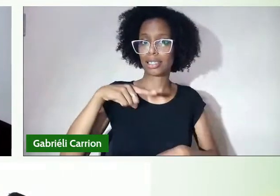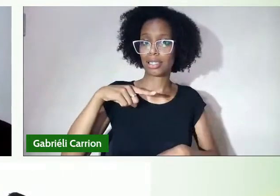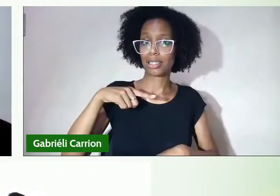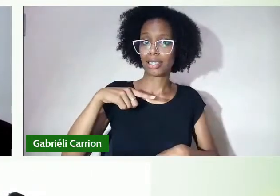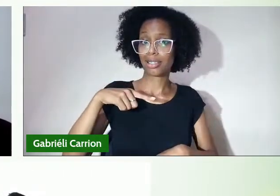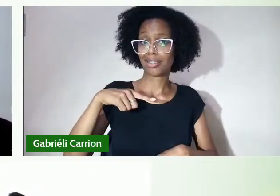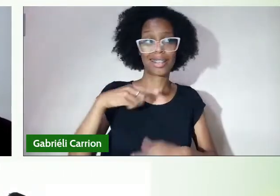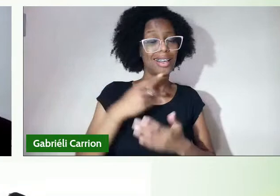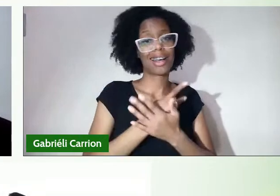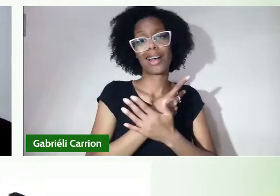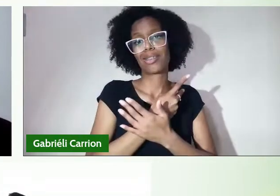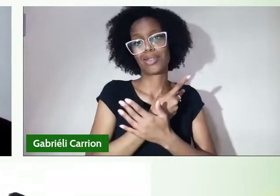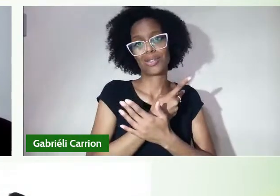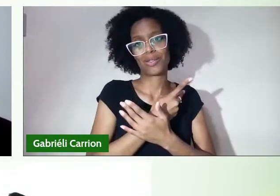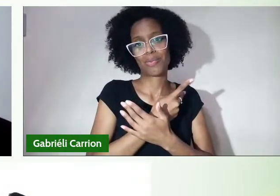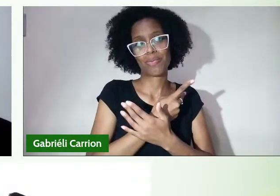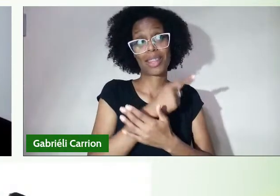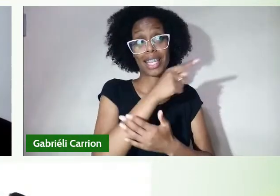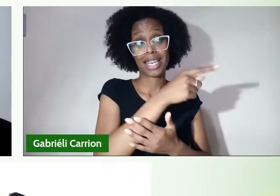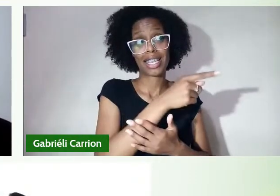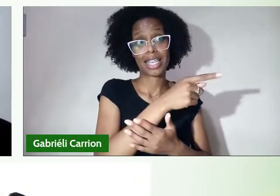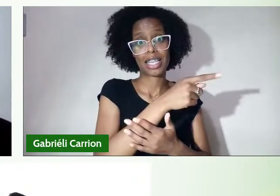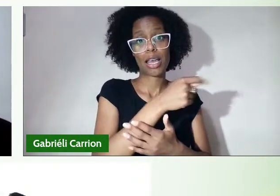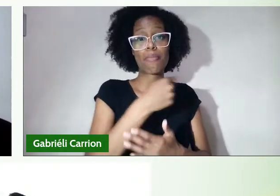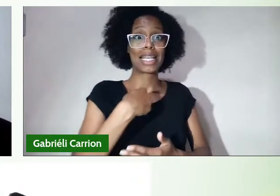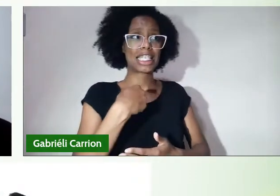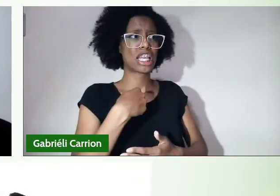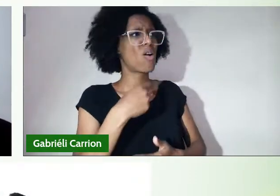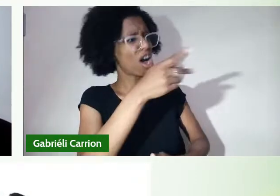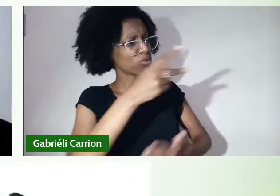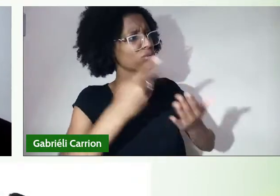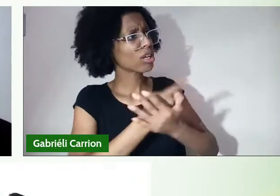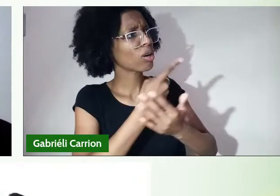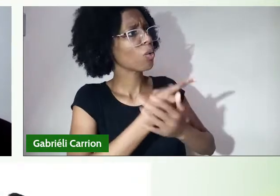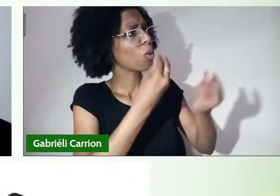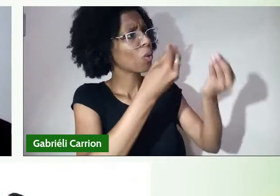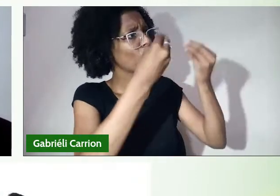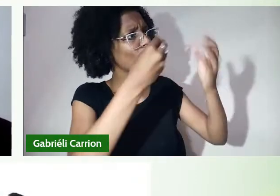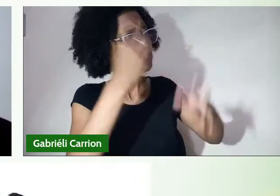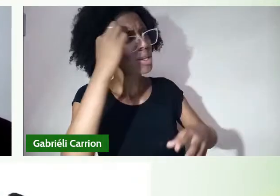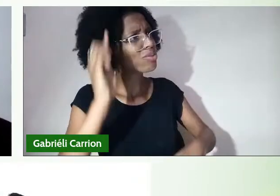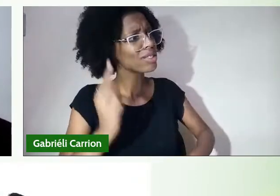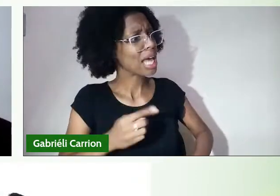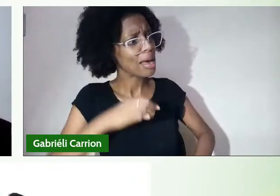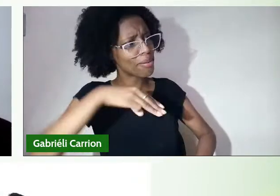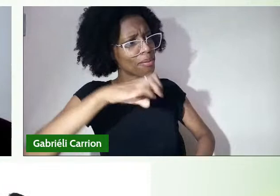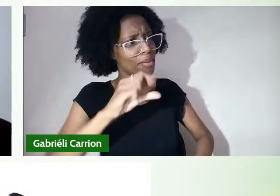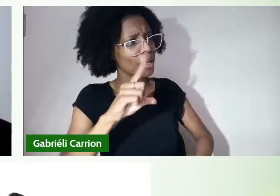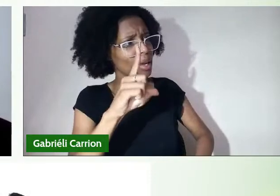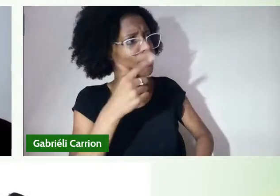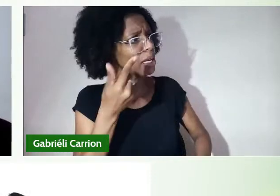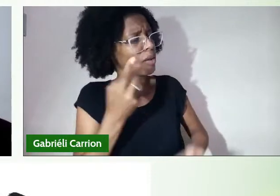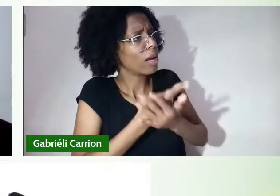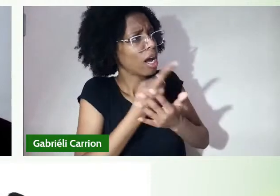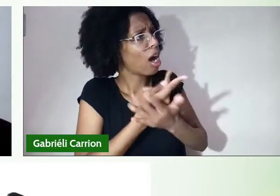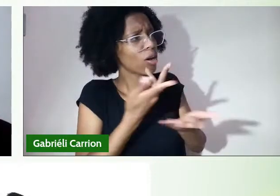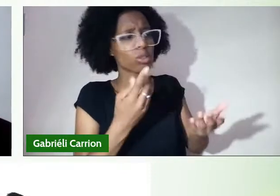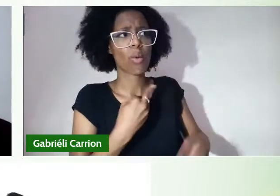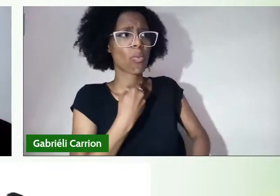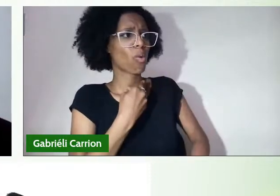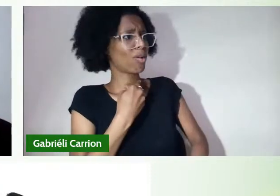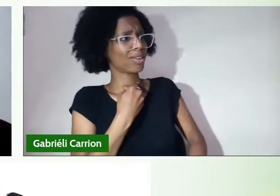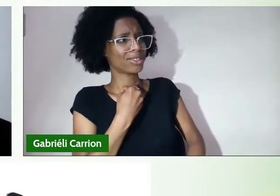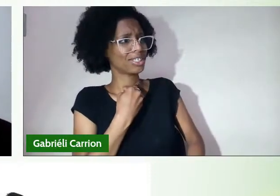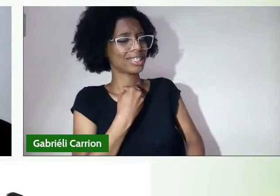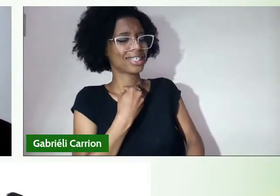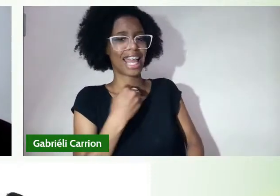estava errado. Mas eu não estou valorando, dizendo, olha, como você não sabia que, como você errou que o mel e tal não era para ser